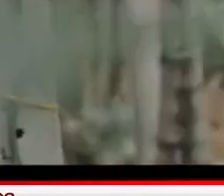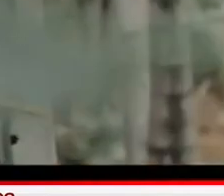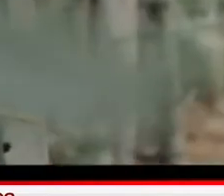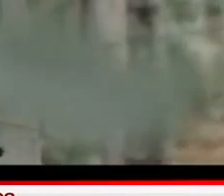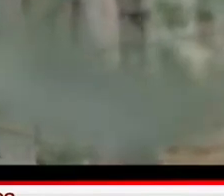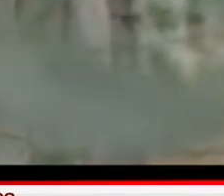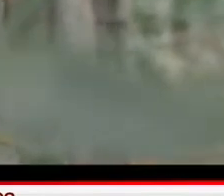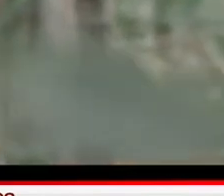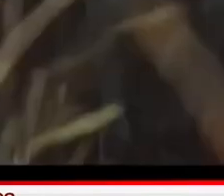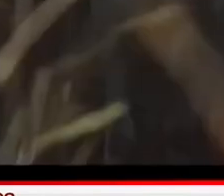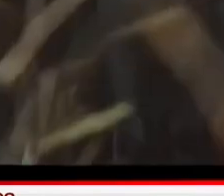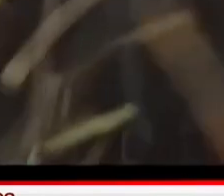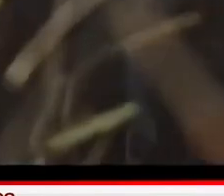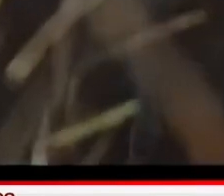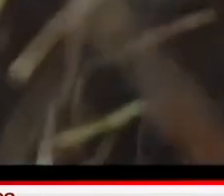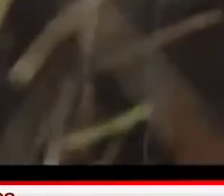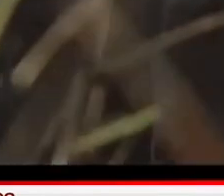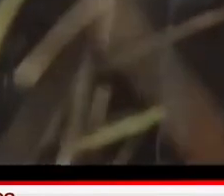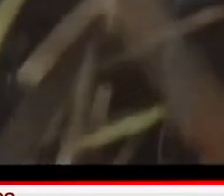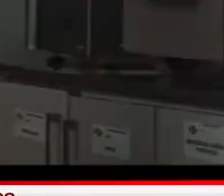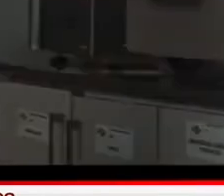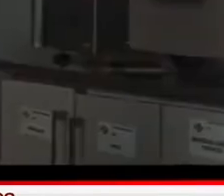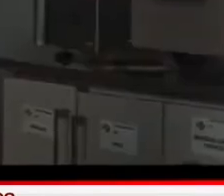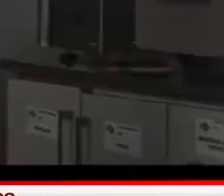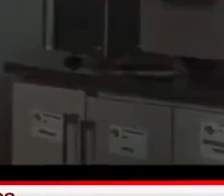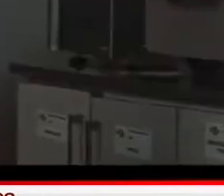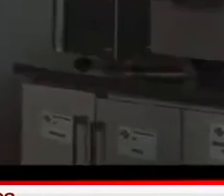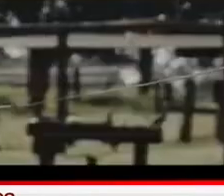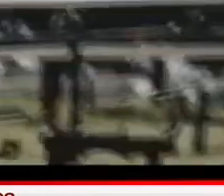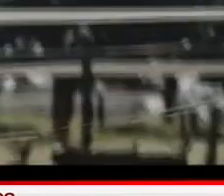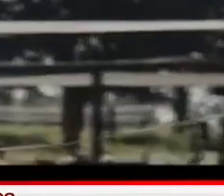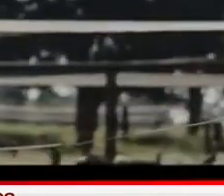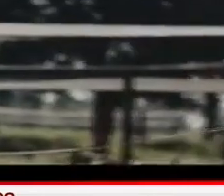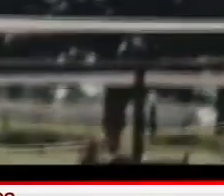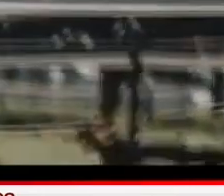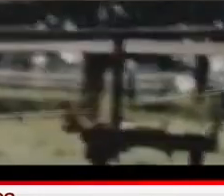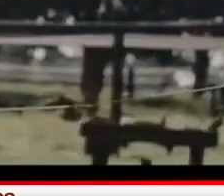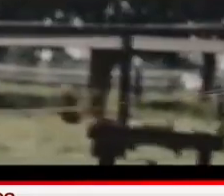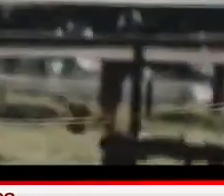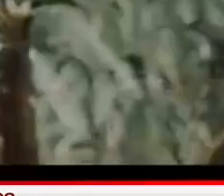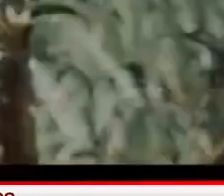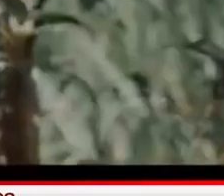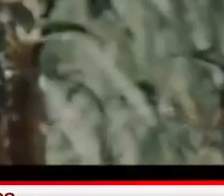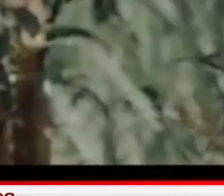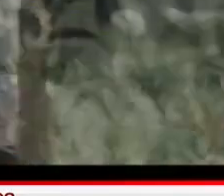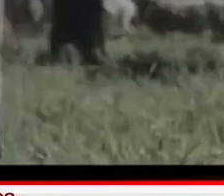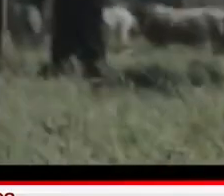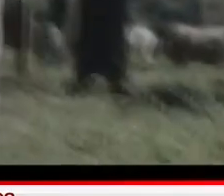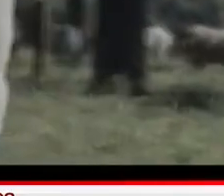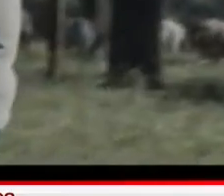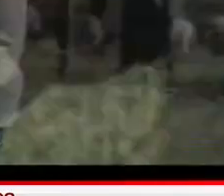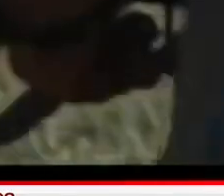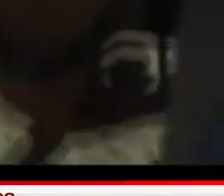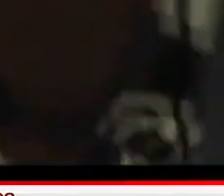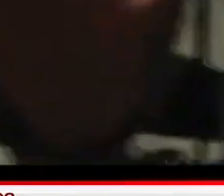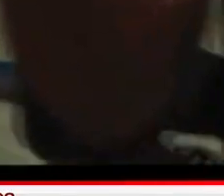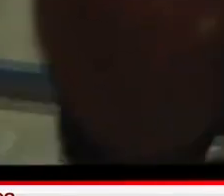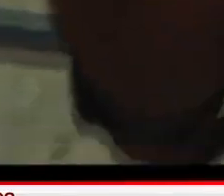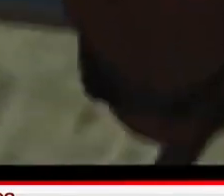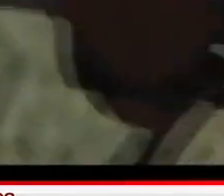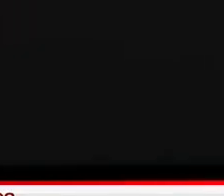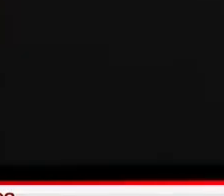que não produzia fez a pecuária se tornar mais sustentável fez surgir novas